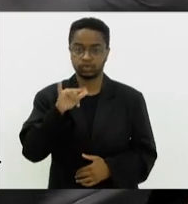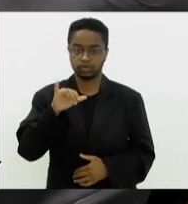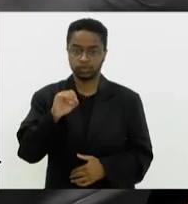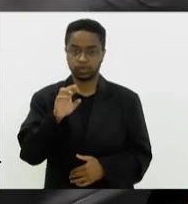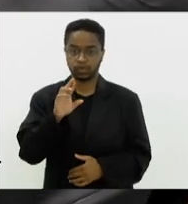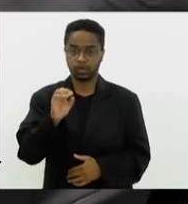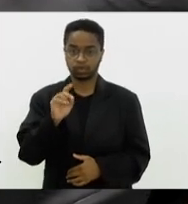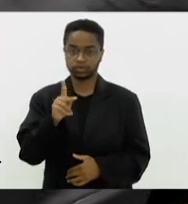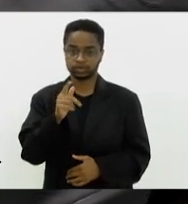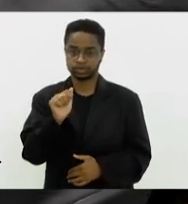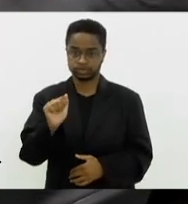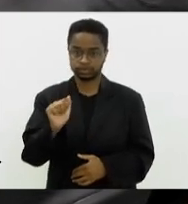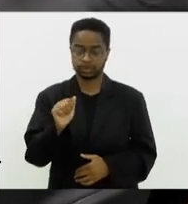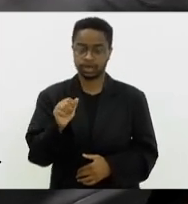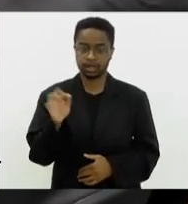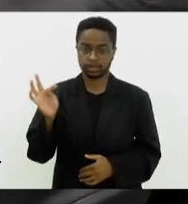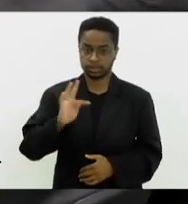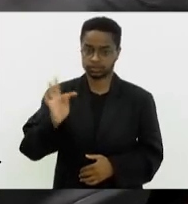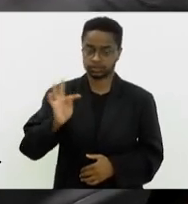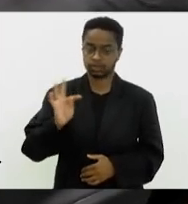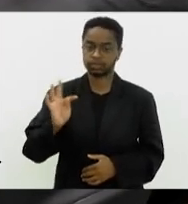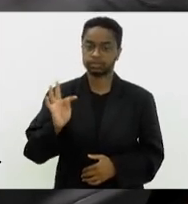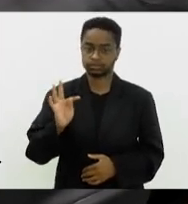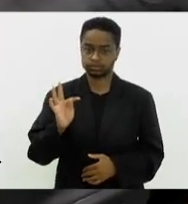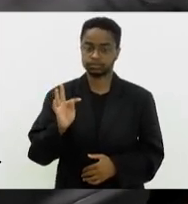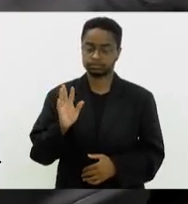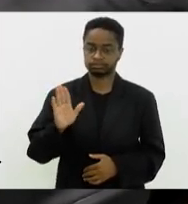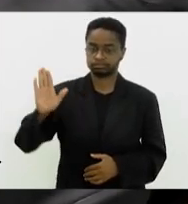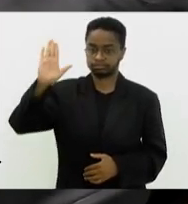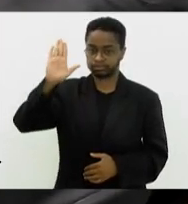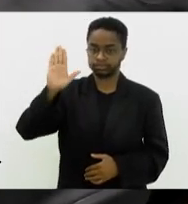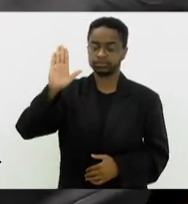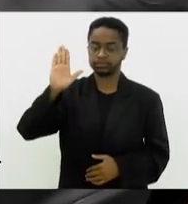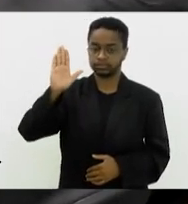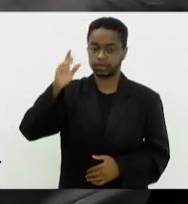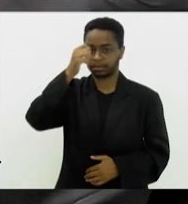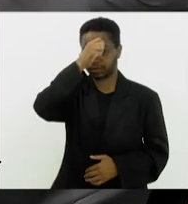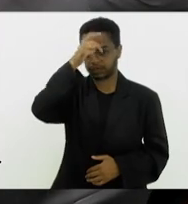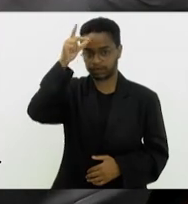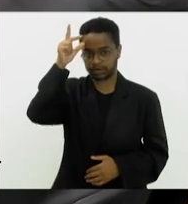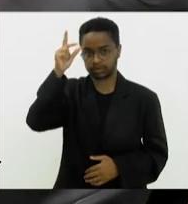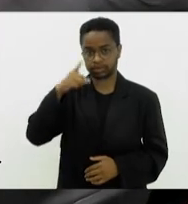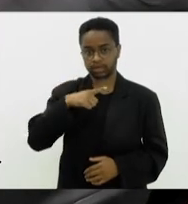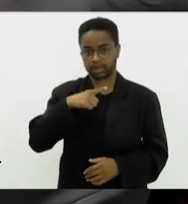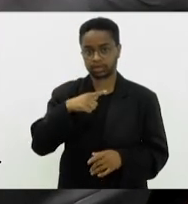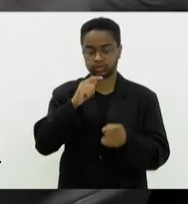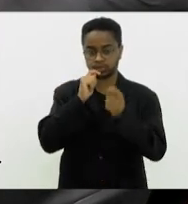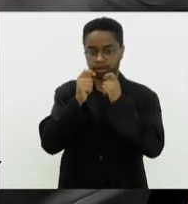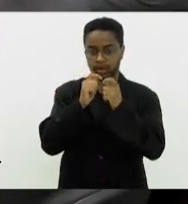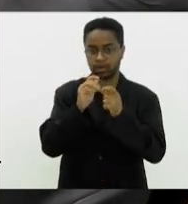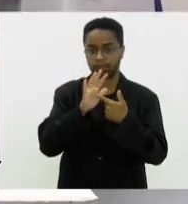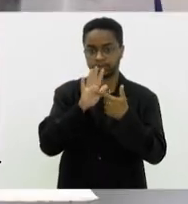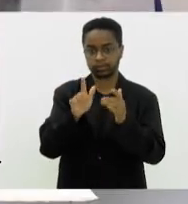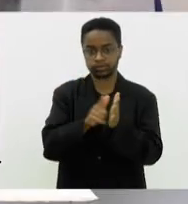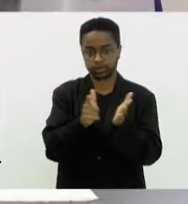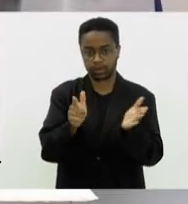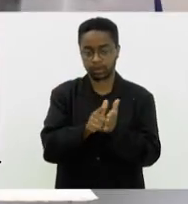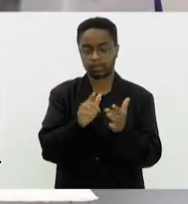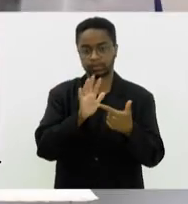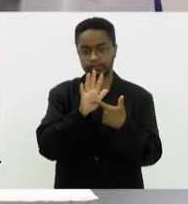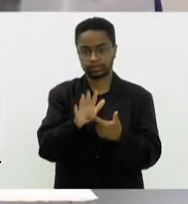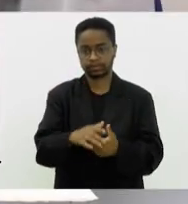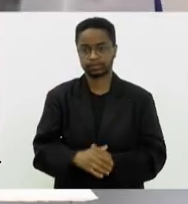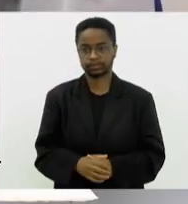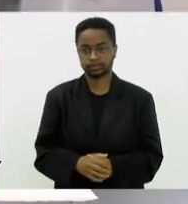Rocha. Teresópolis. Lançou a candidatura segunda-feira. Está nos jornais. O clã Rocha tomando a